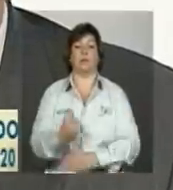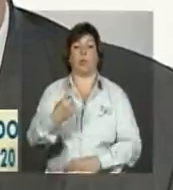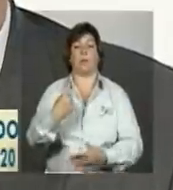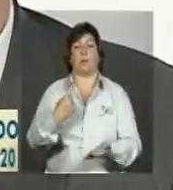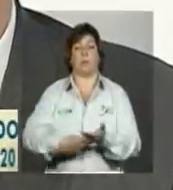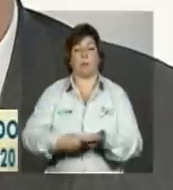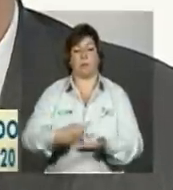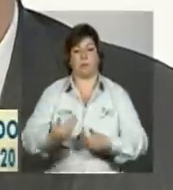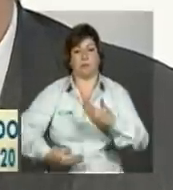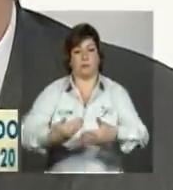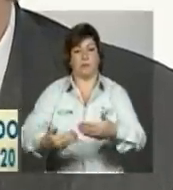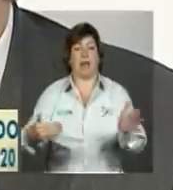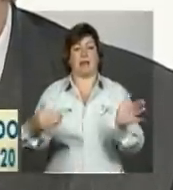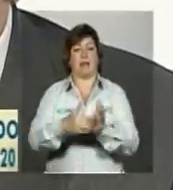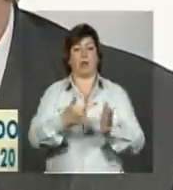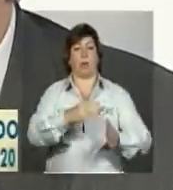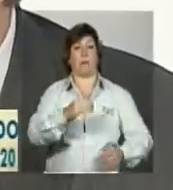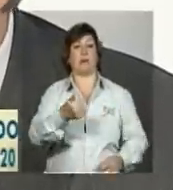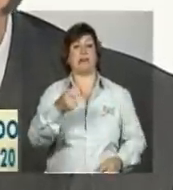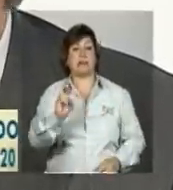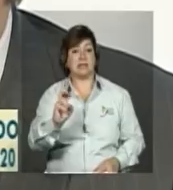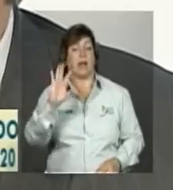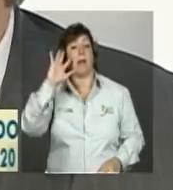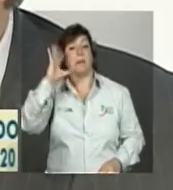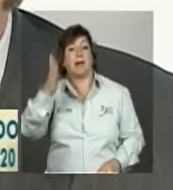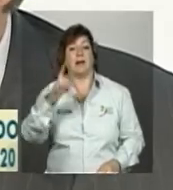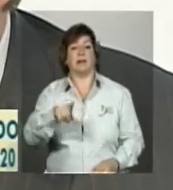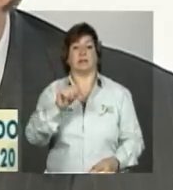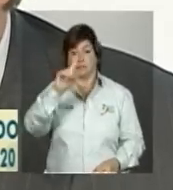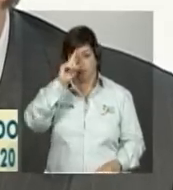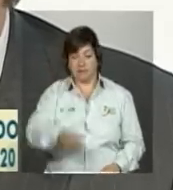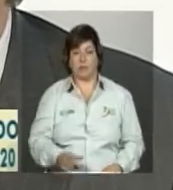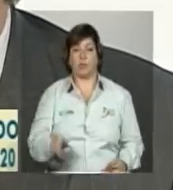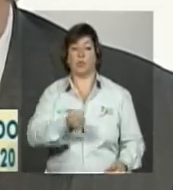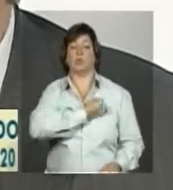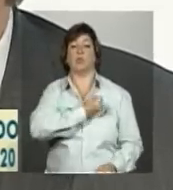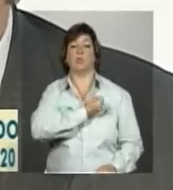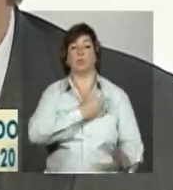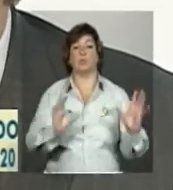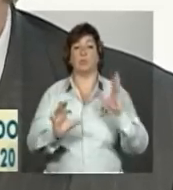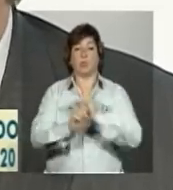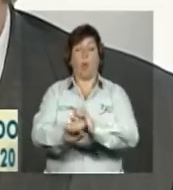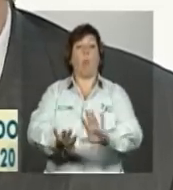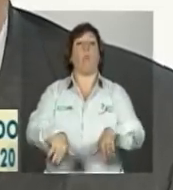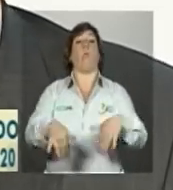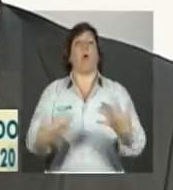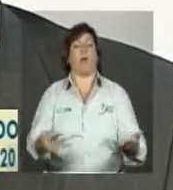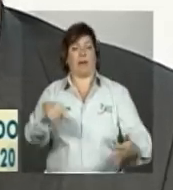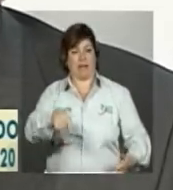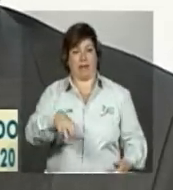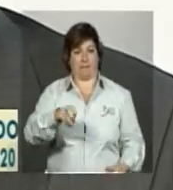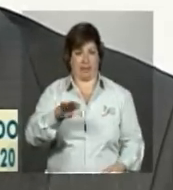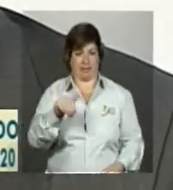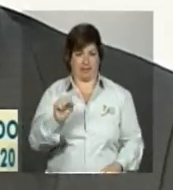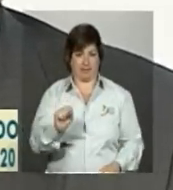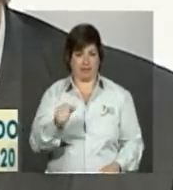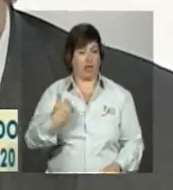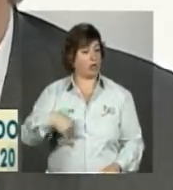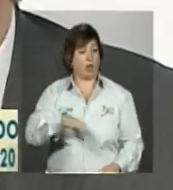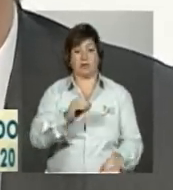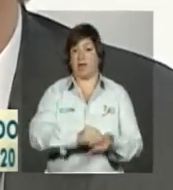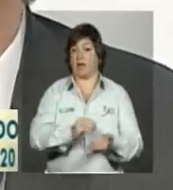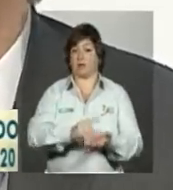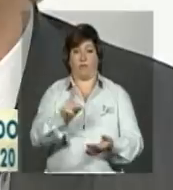até o ano de 2015 para determinar numericamente quais serão essas metas. Nós ainda não vamos ter esse